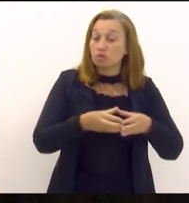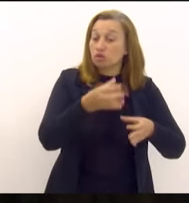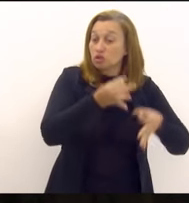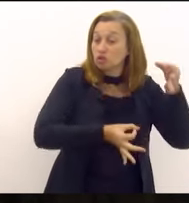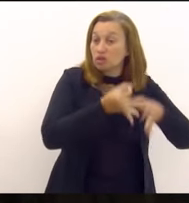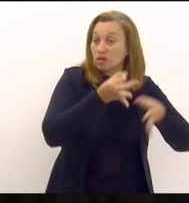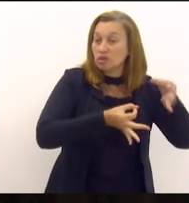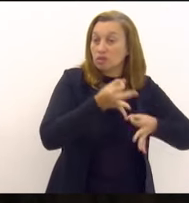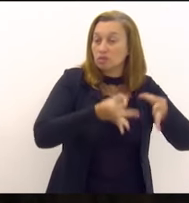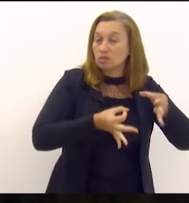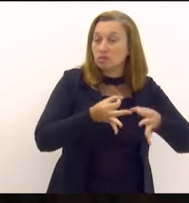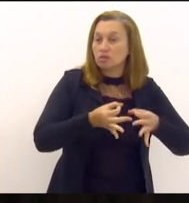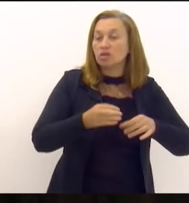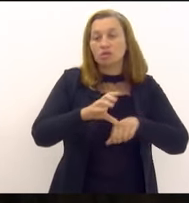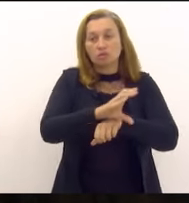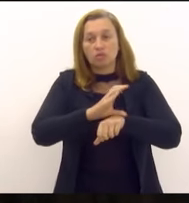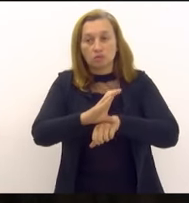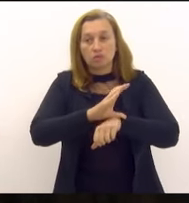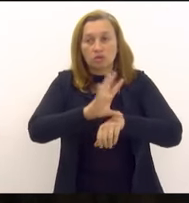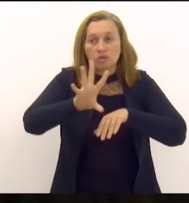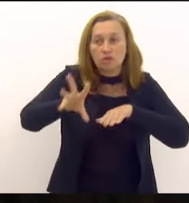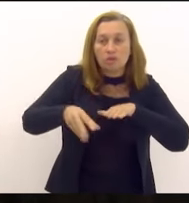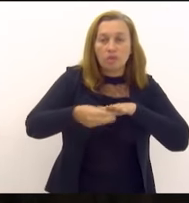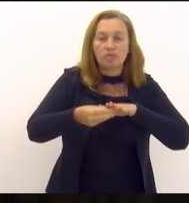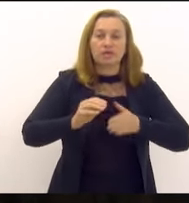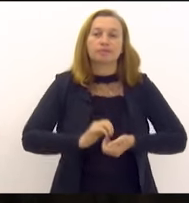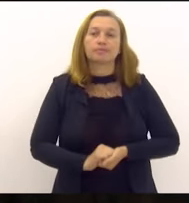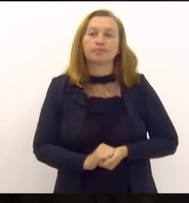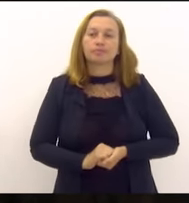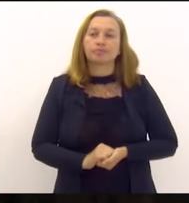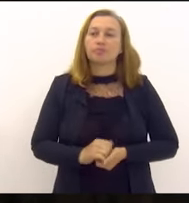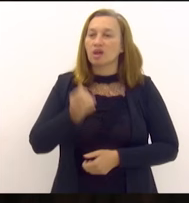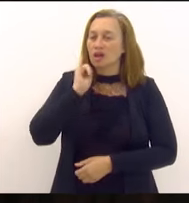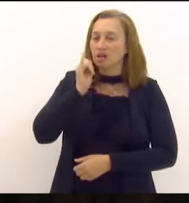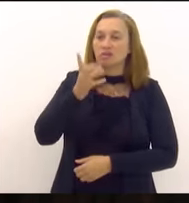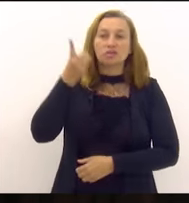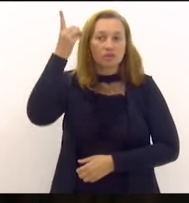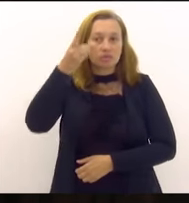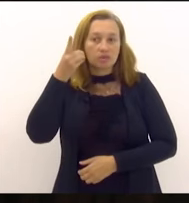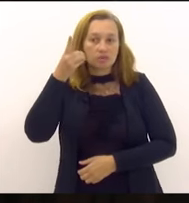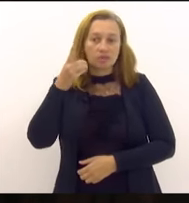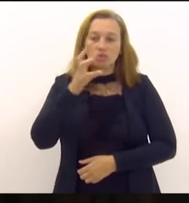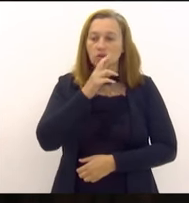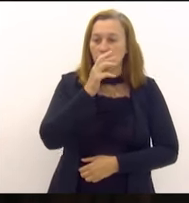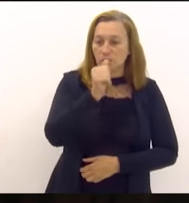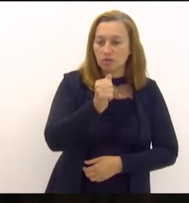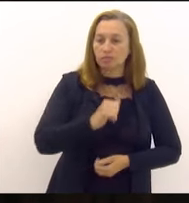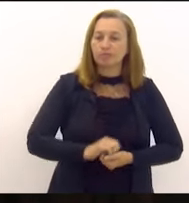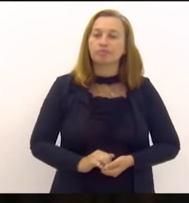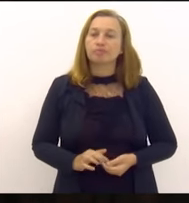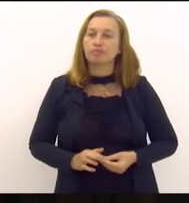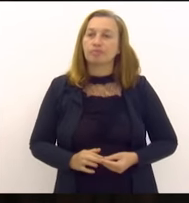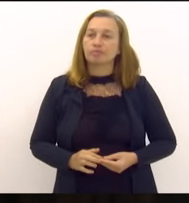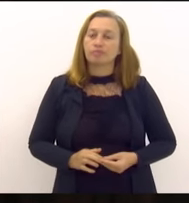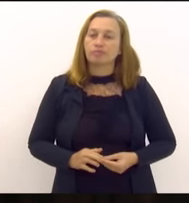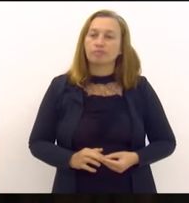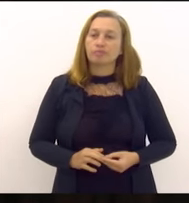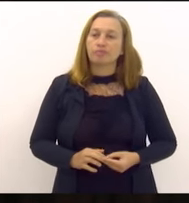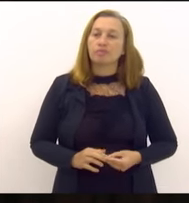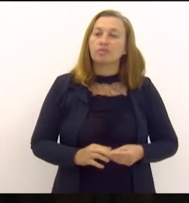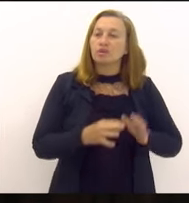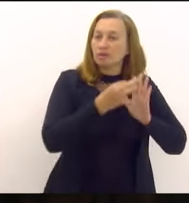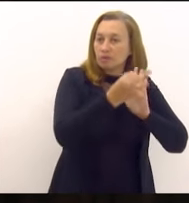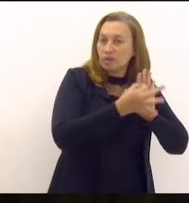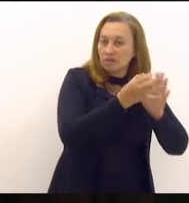Constituição e Justiça pela constitucionalidade com emendas. Relator, deputado Rodrigo Amorim. Pendendo de pareceres